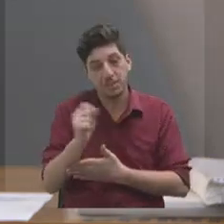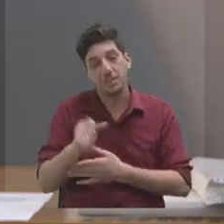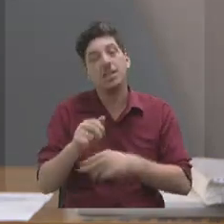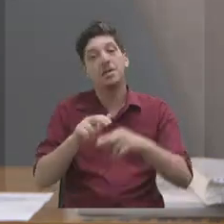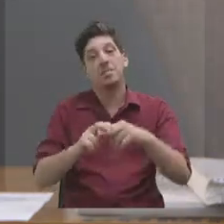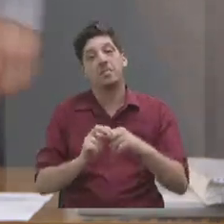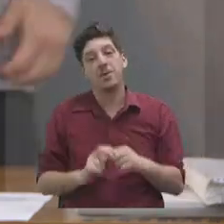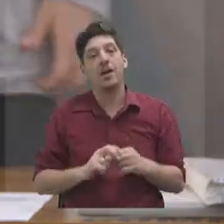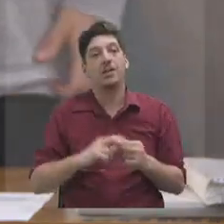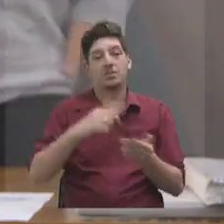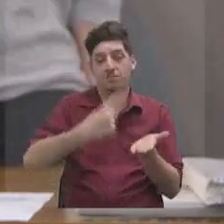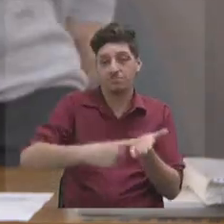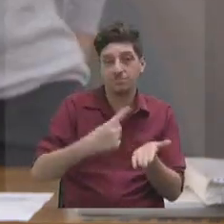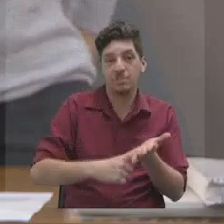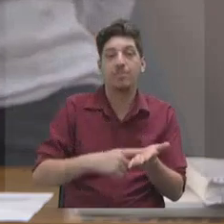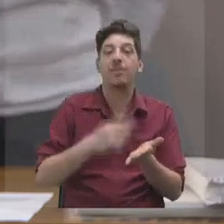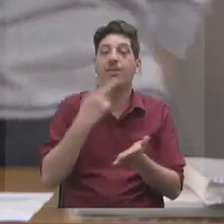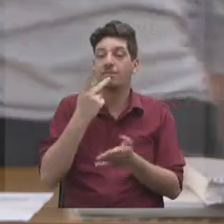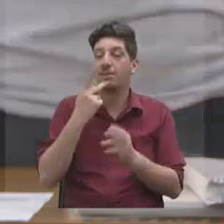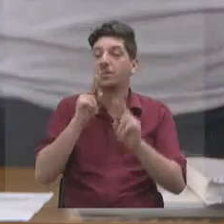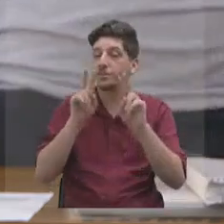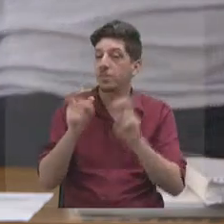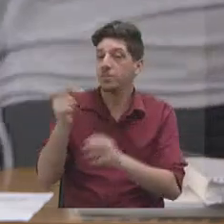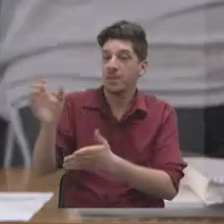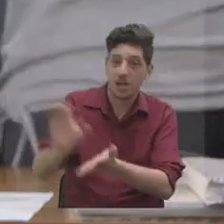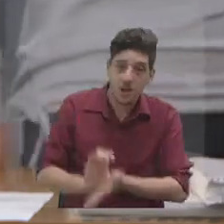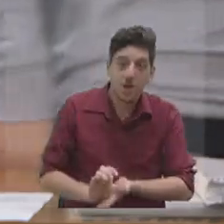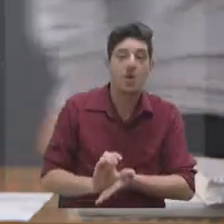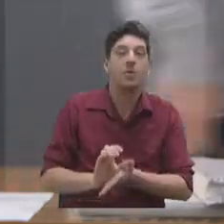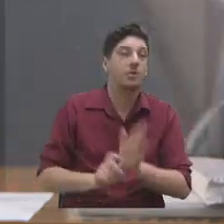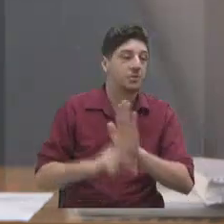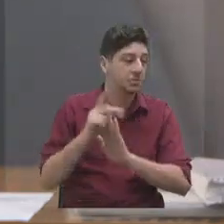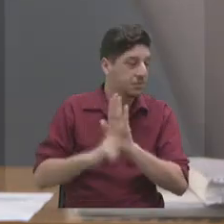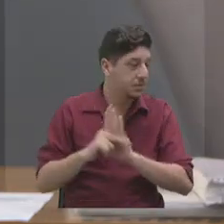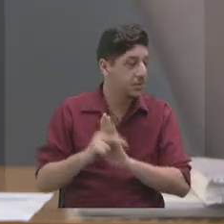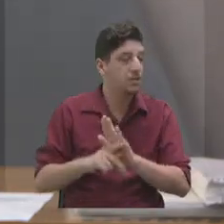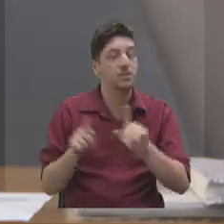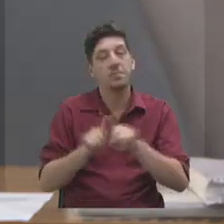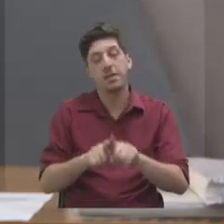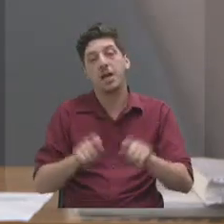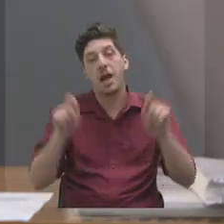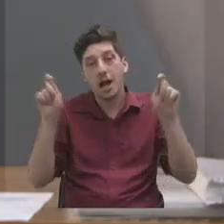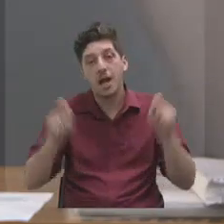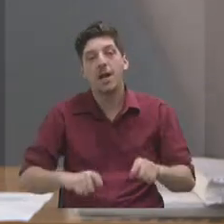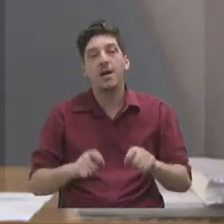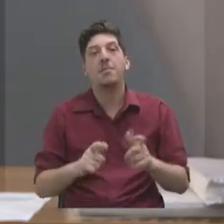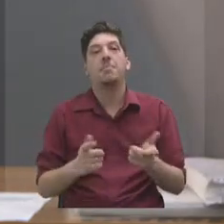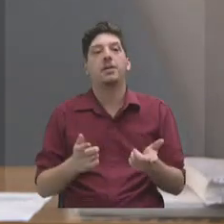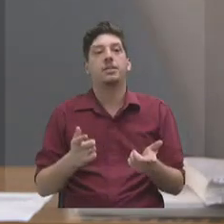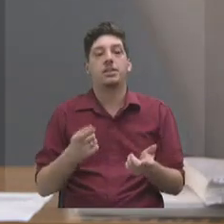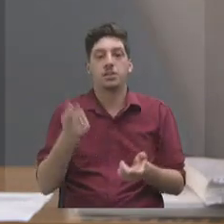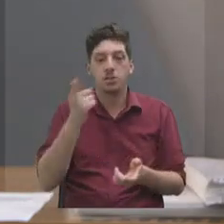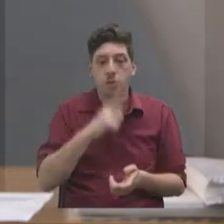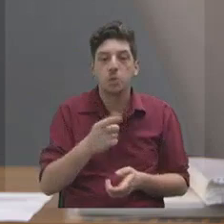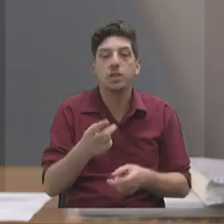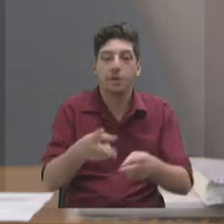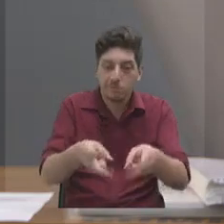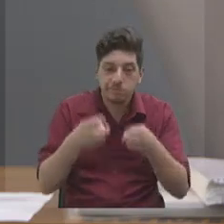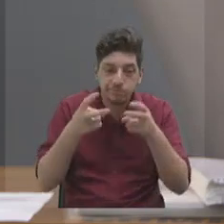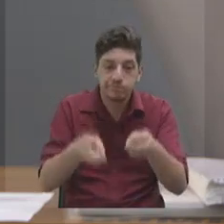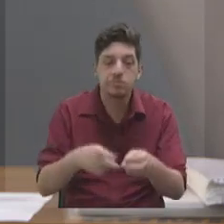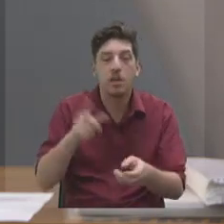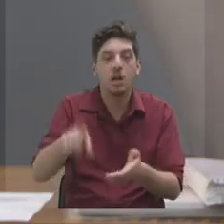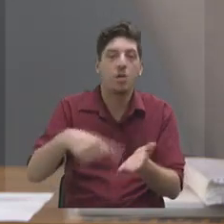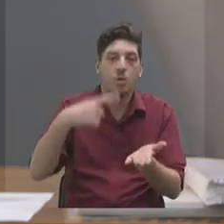das tratativas em termos de recursos para esse projeto uma das potenciais Fontes aqui pode ser o acordo né